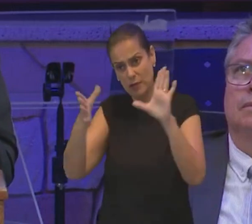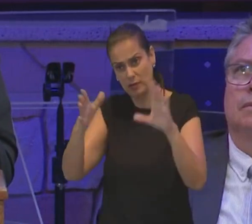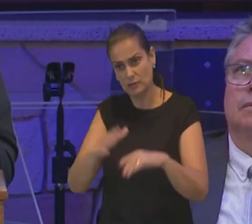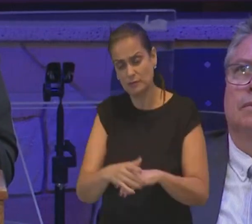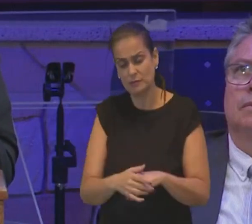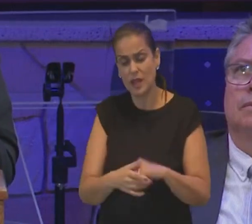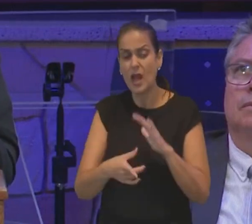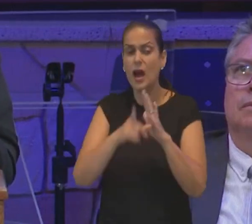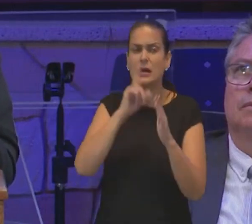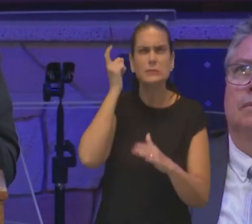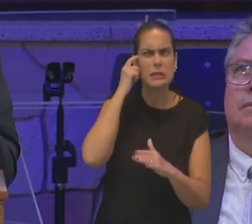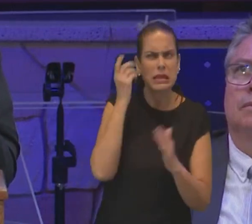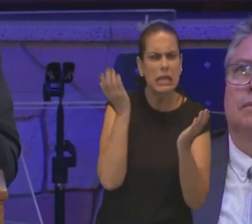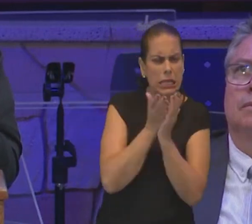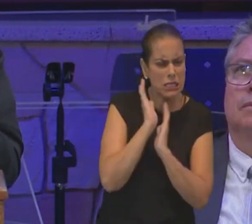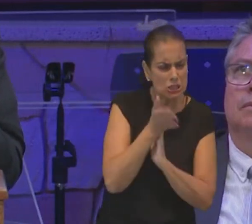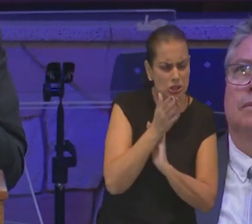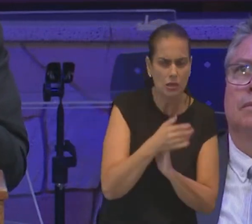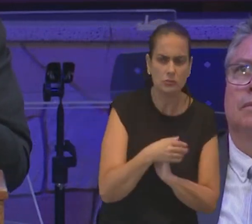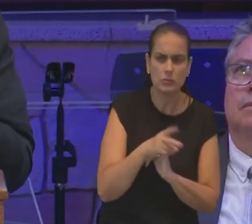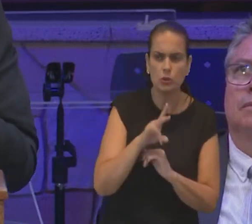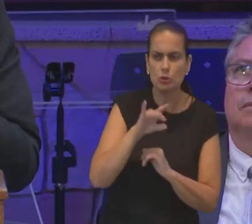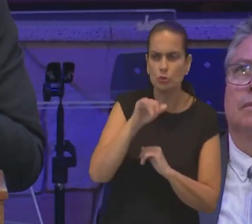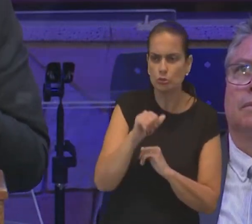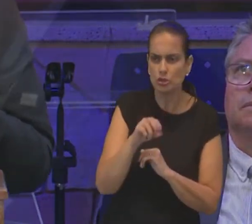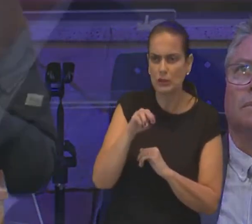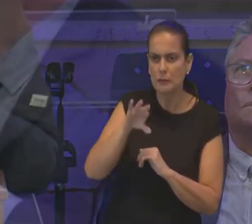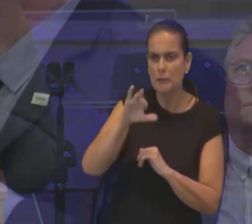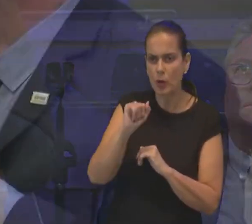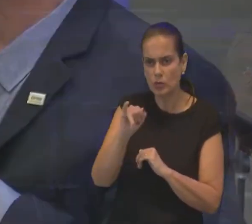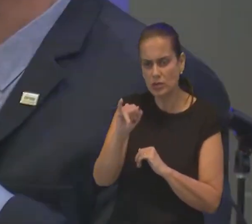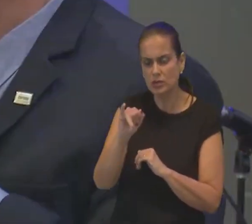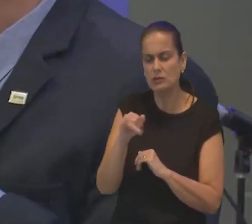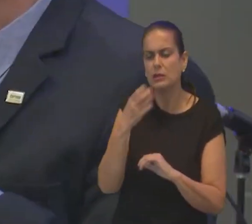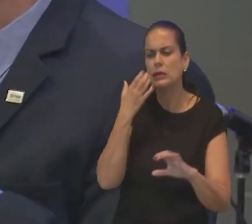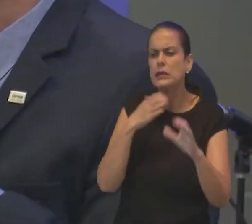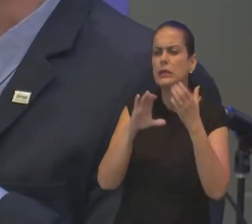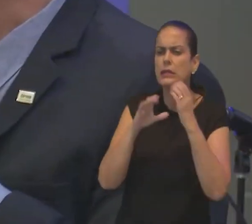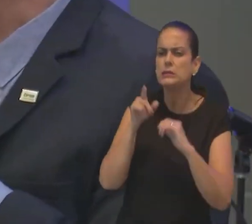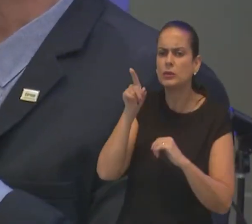crente. E um dia, Mauri cantando um dos seus louvores lá em Mossoró,